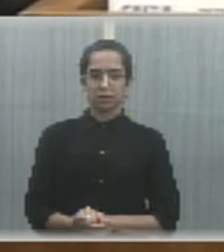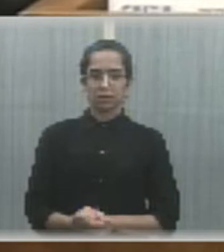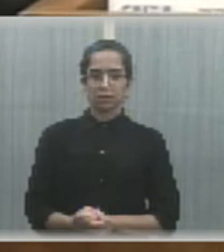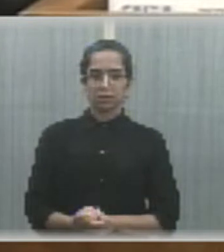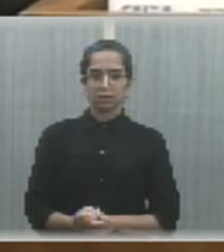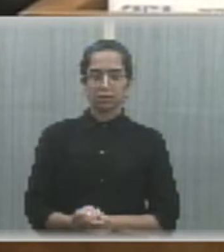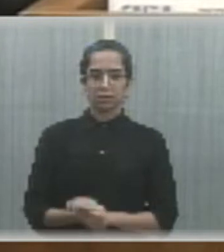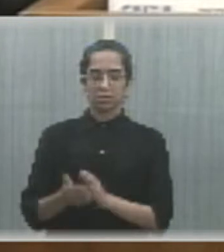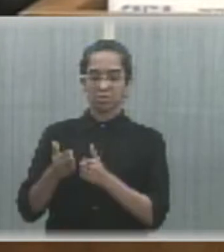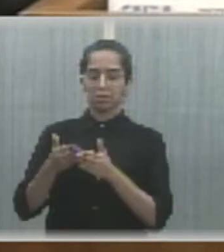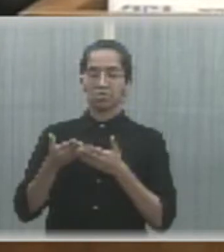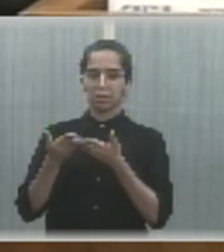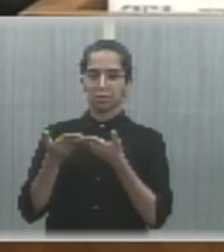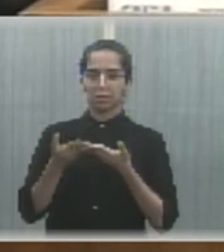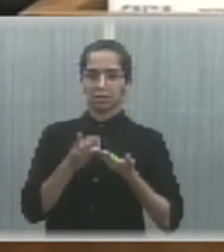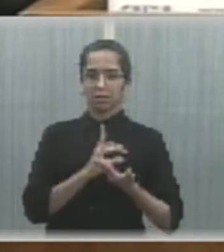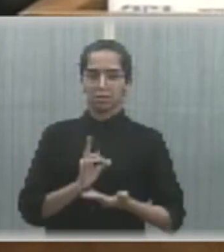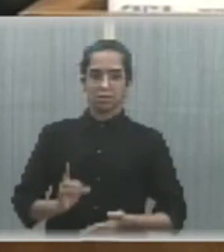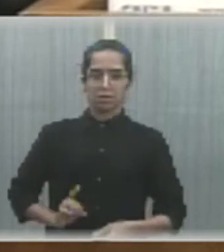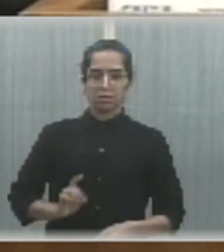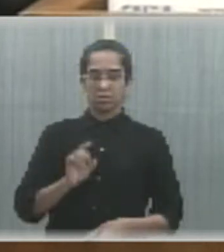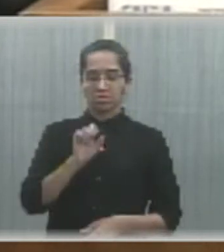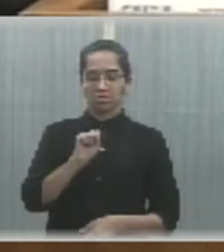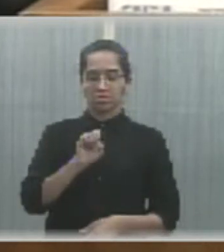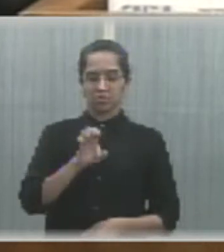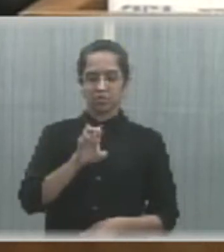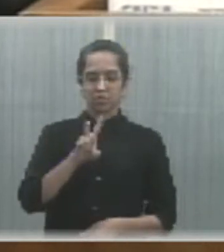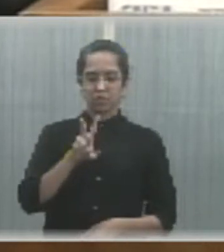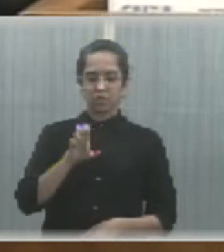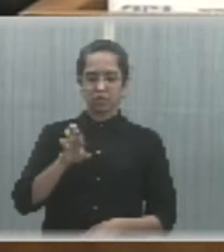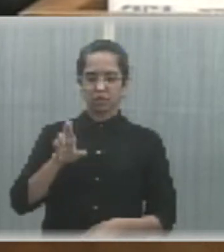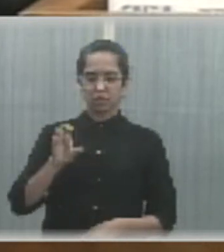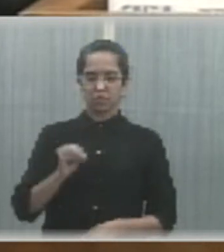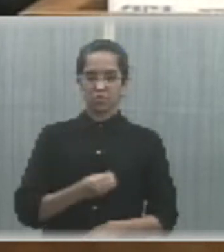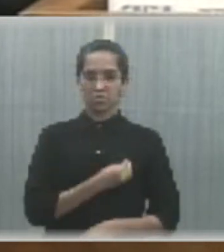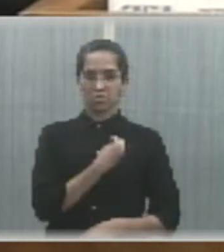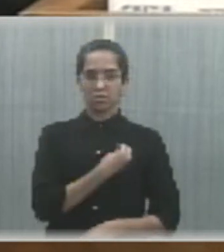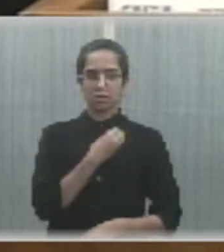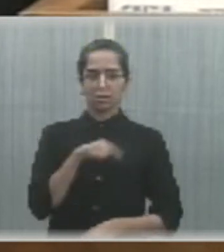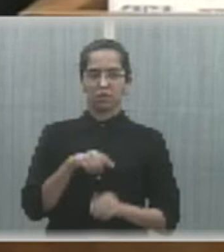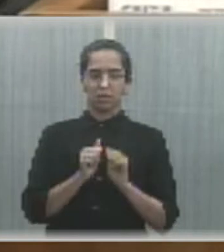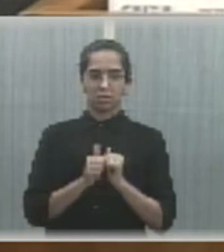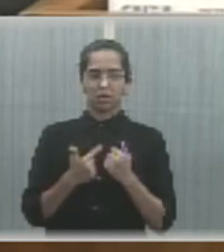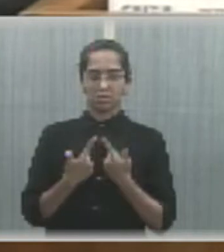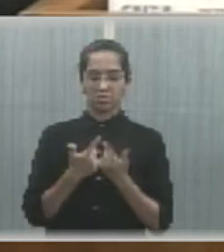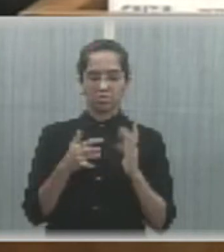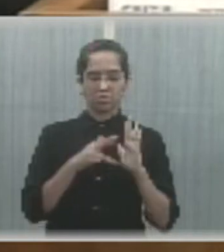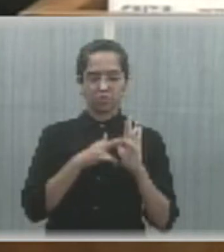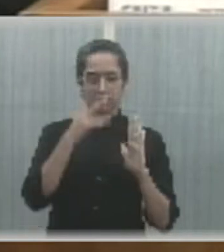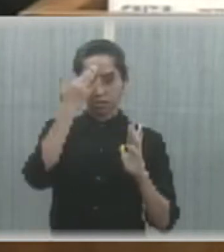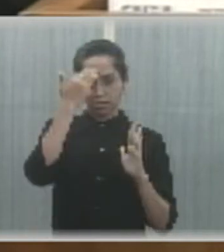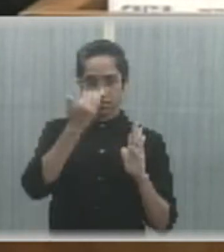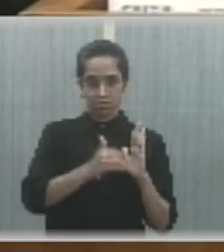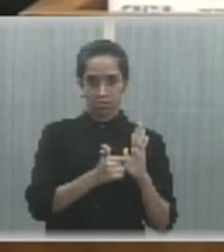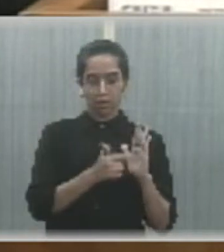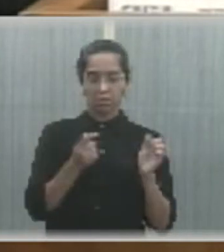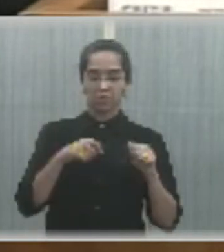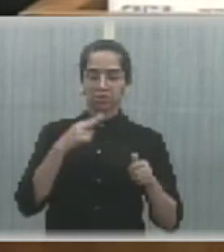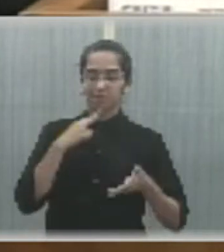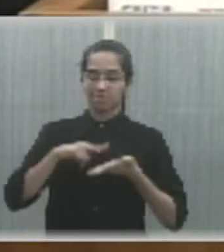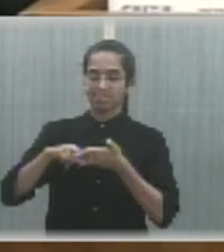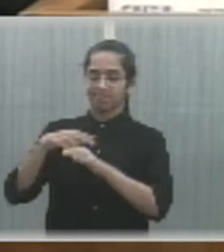Requerimento do senhor deputado Severo Eulálio, deputado com assento nesta Casa Legislativa, que requer voto de pesar